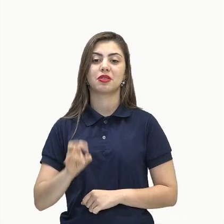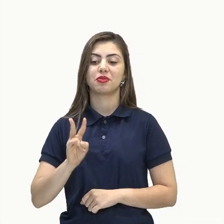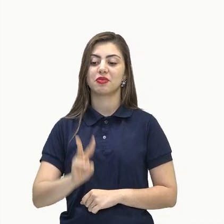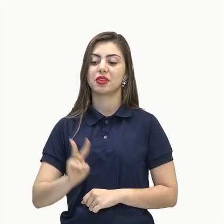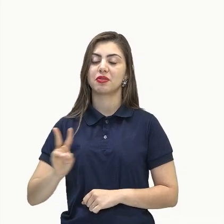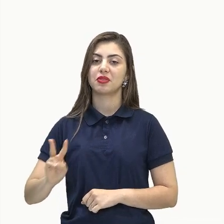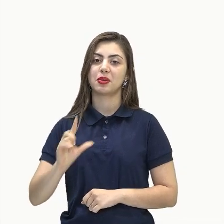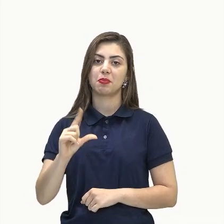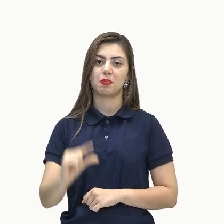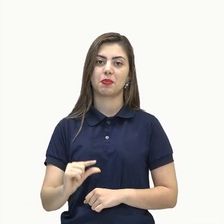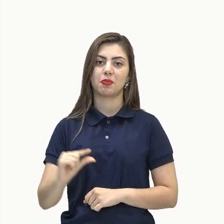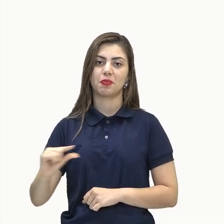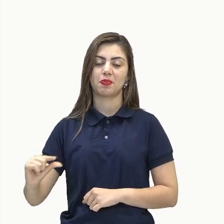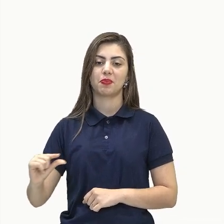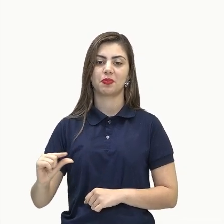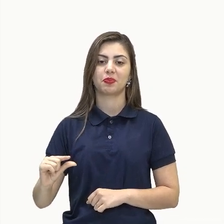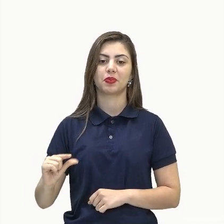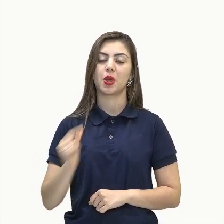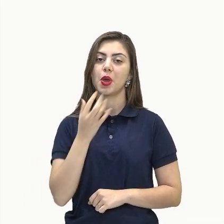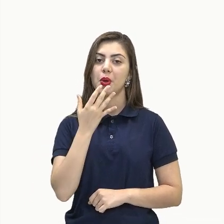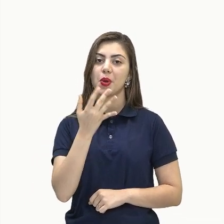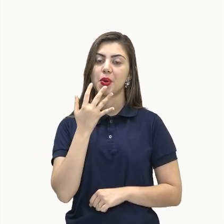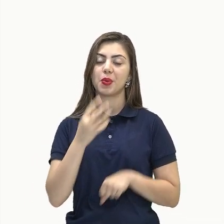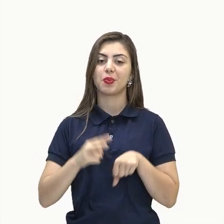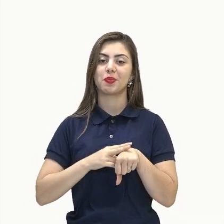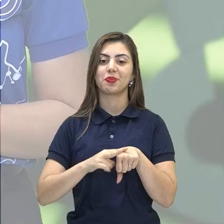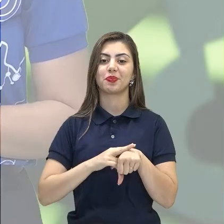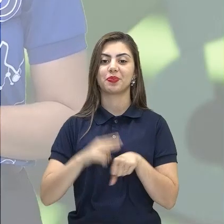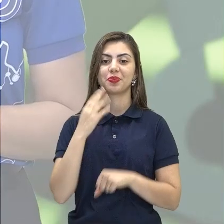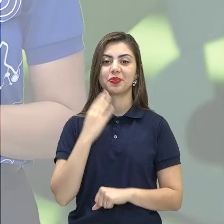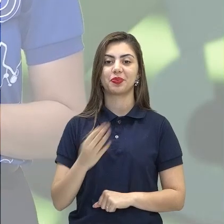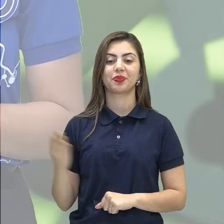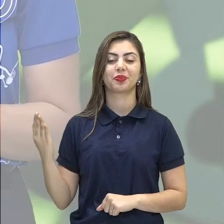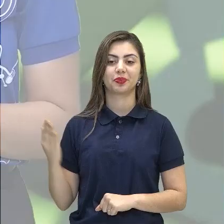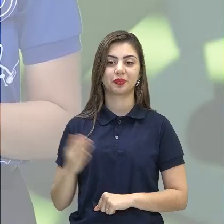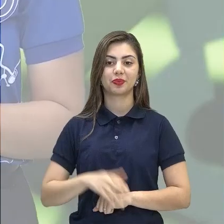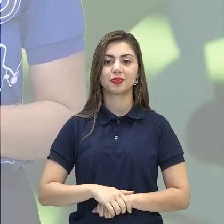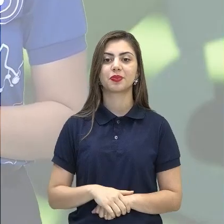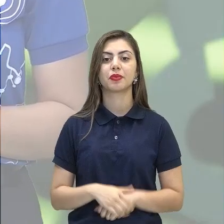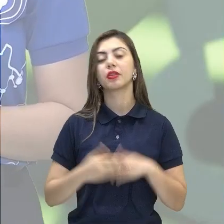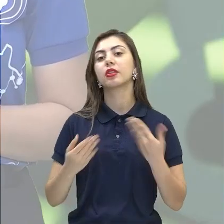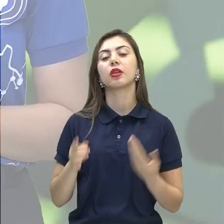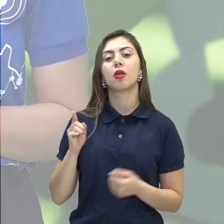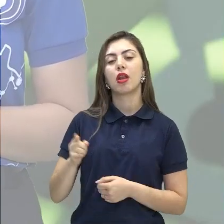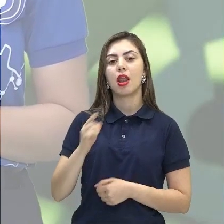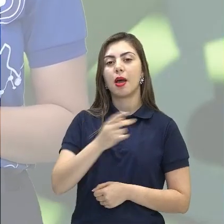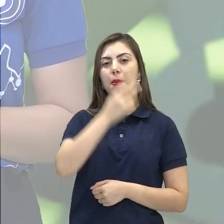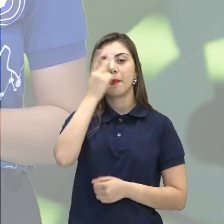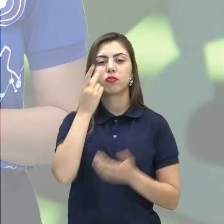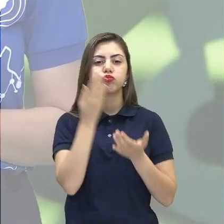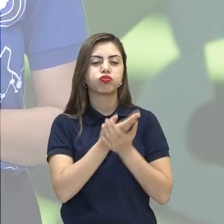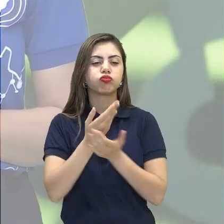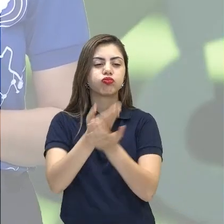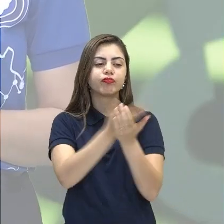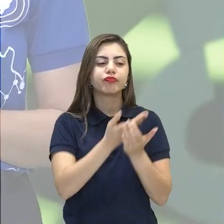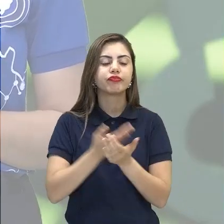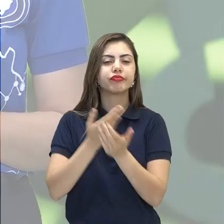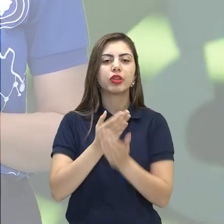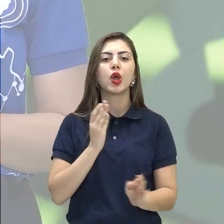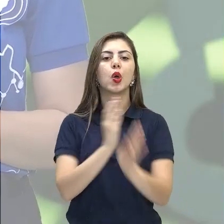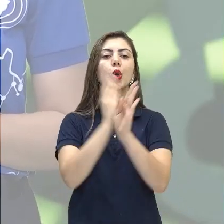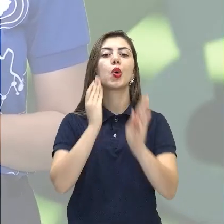Vzinho, apresentando a coloração verde. Mendel concluiu, a partir desses experimentos, então, que